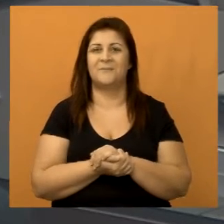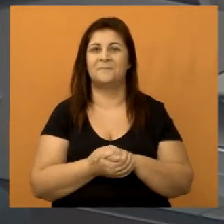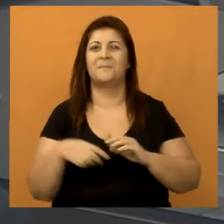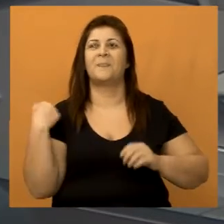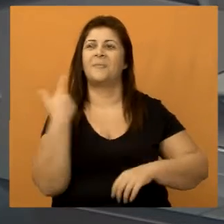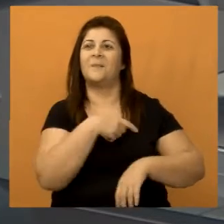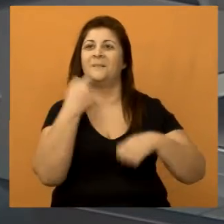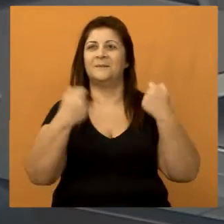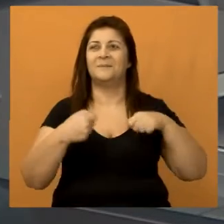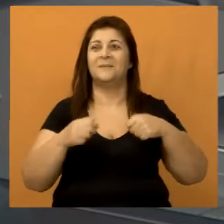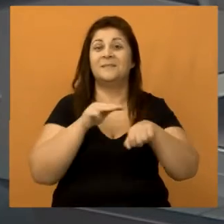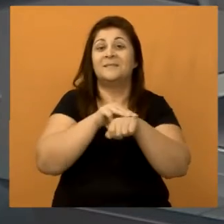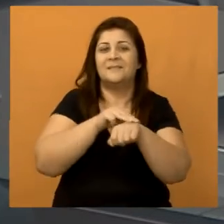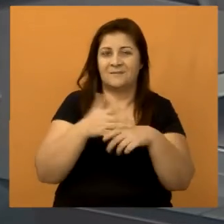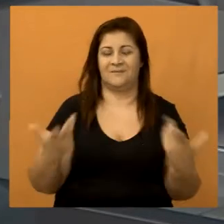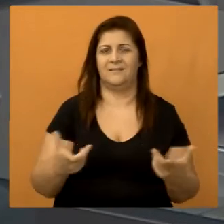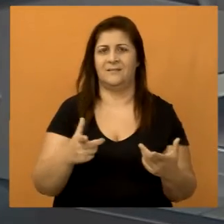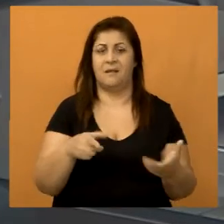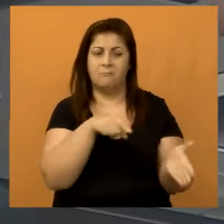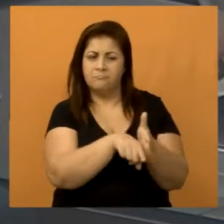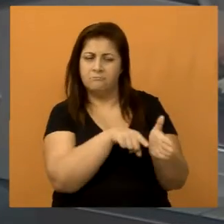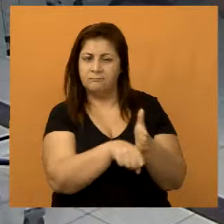discutir e ter todas as informações necessárias.